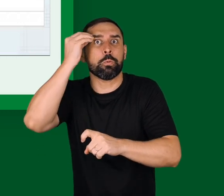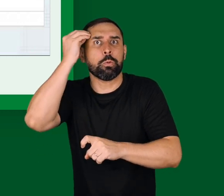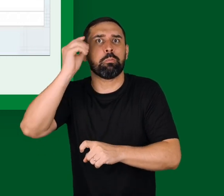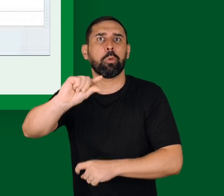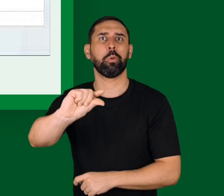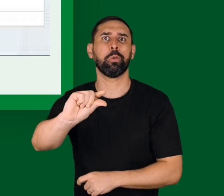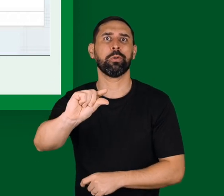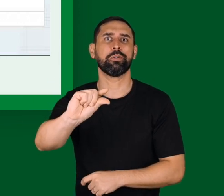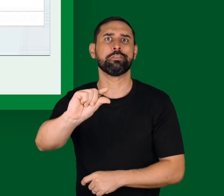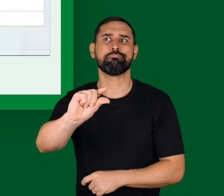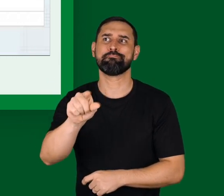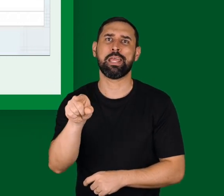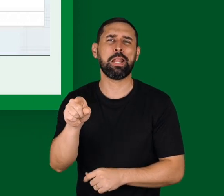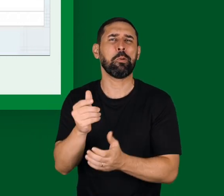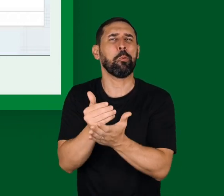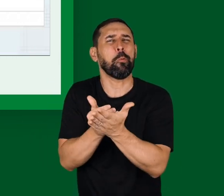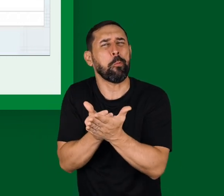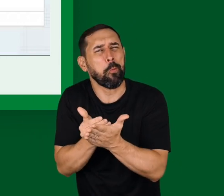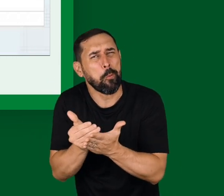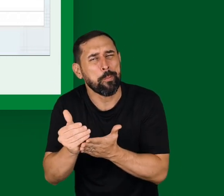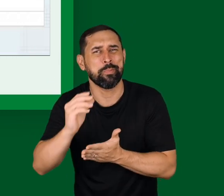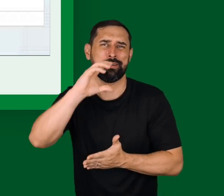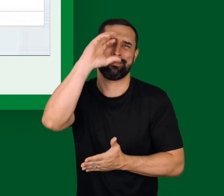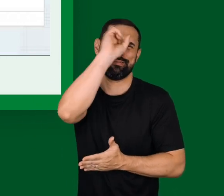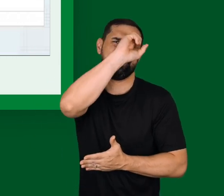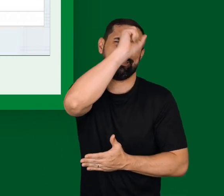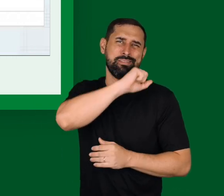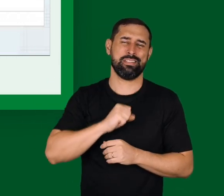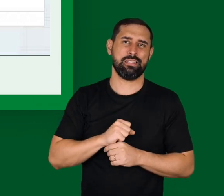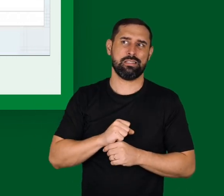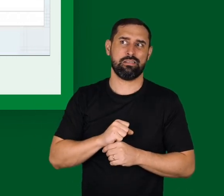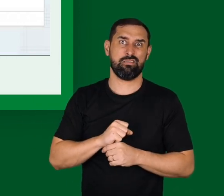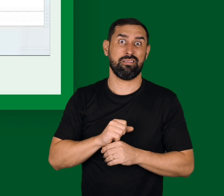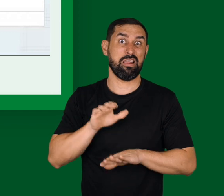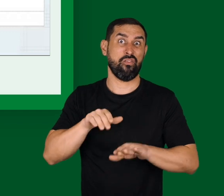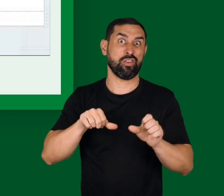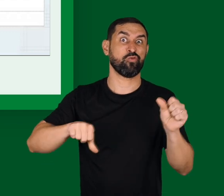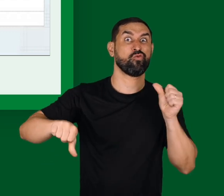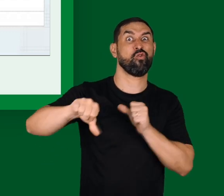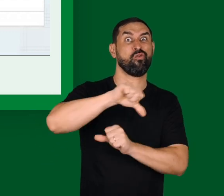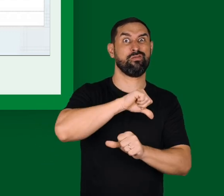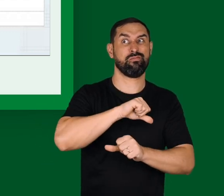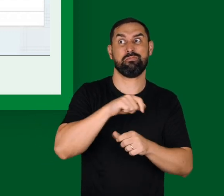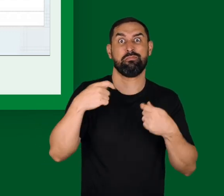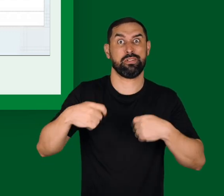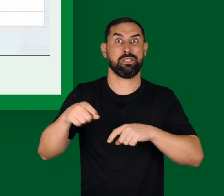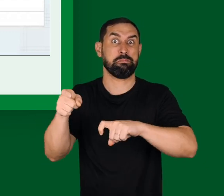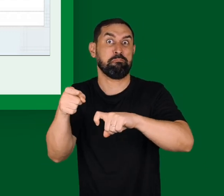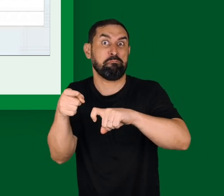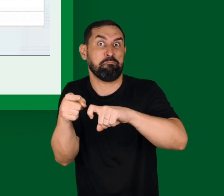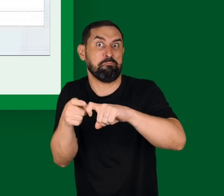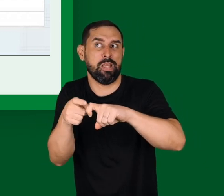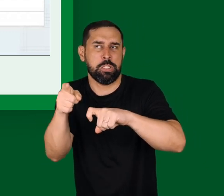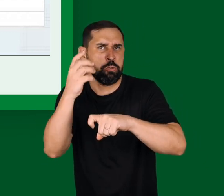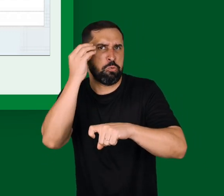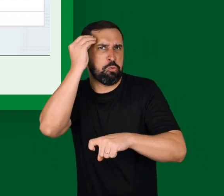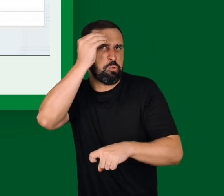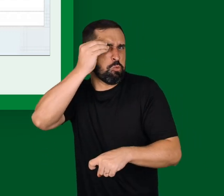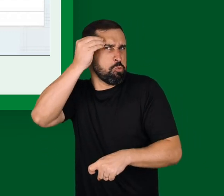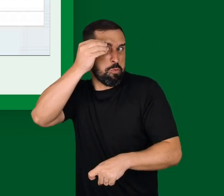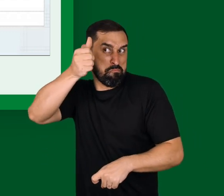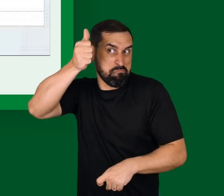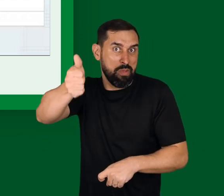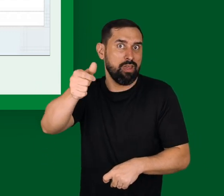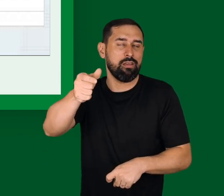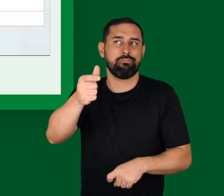começando na vivência dentro da pediatria, dentro da neonatologia. E talvez ali devia ser o contrário, né? Deveria estar na sala de